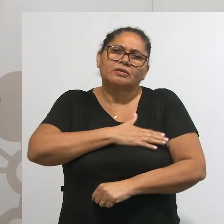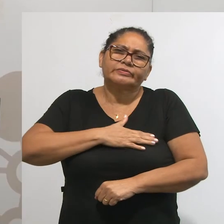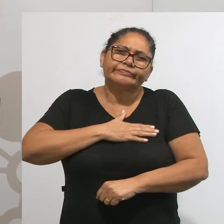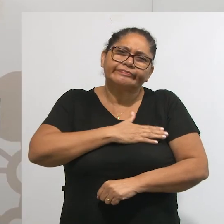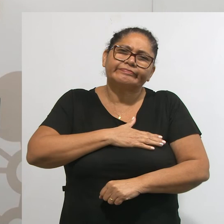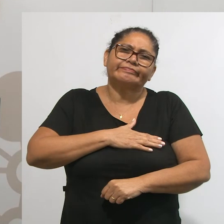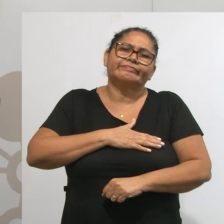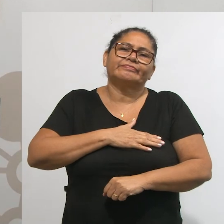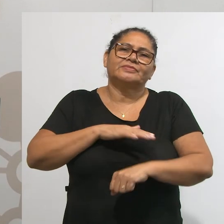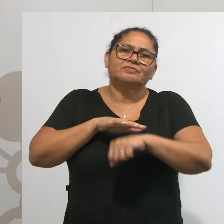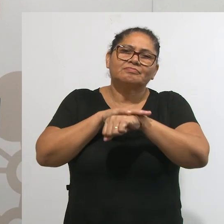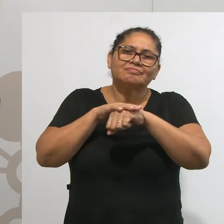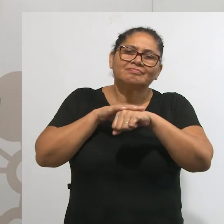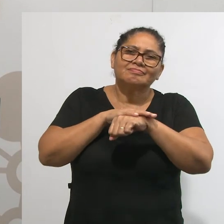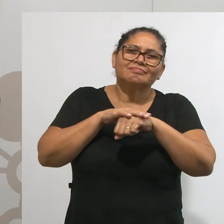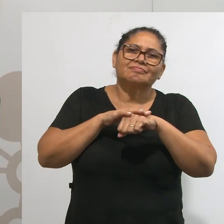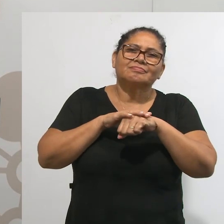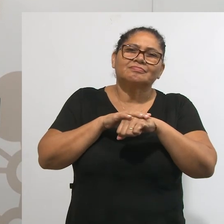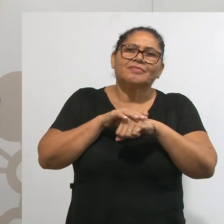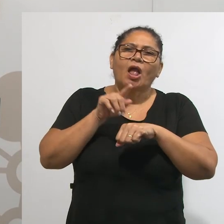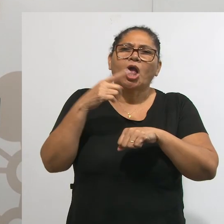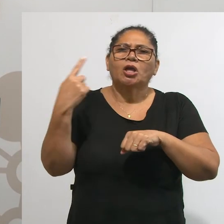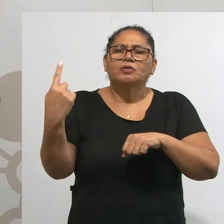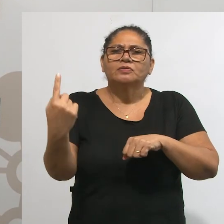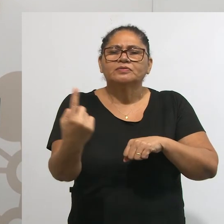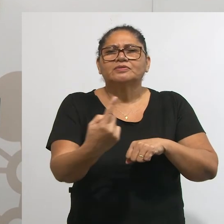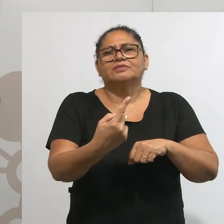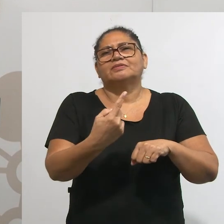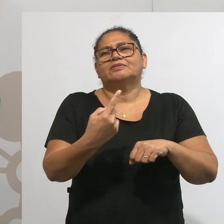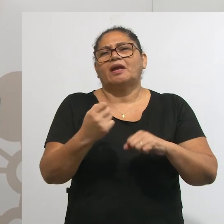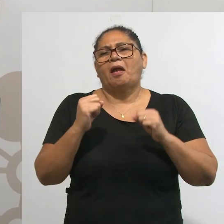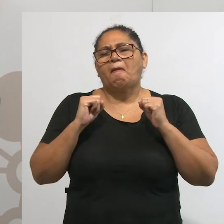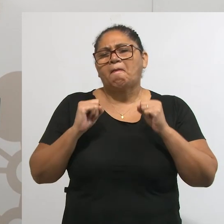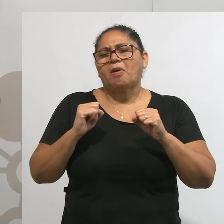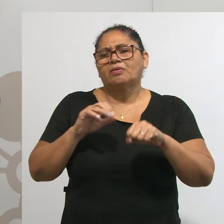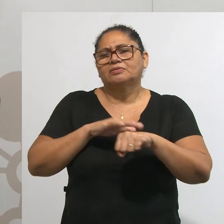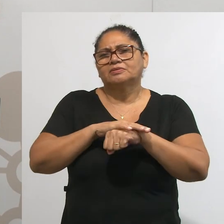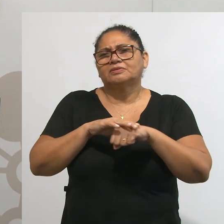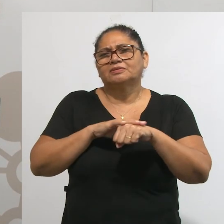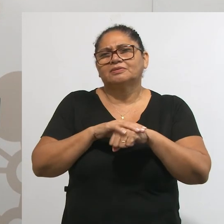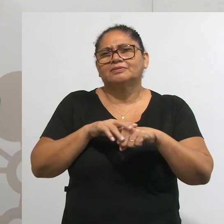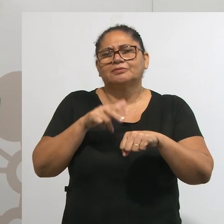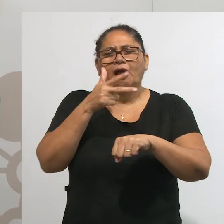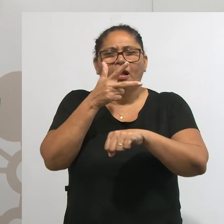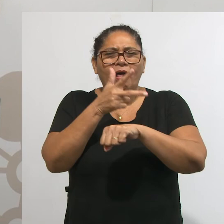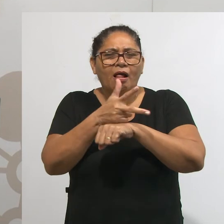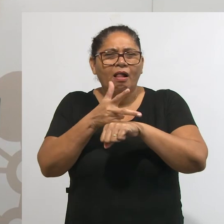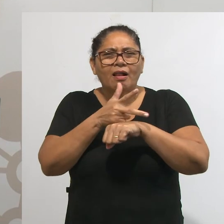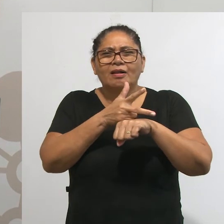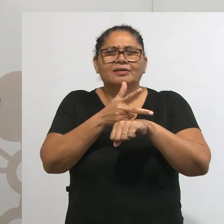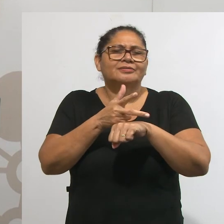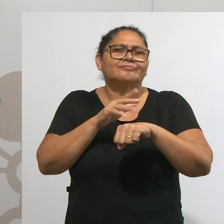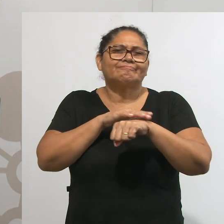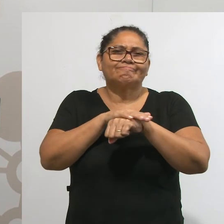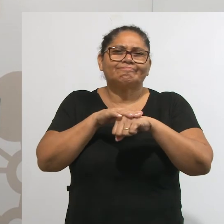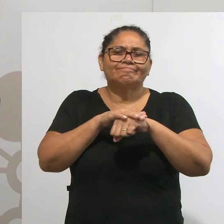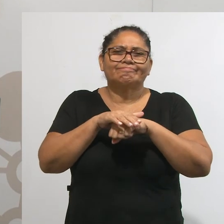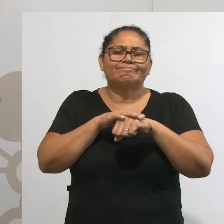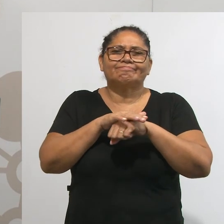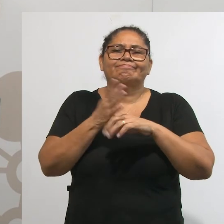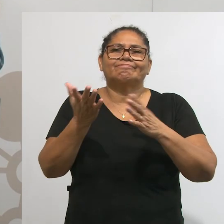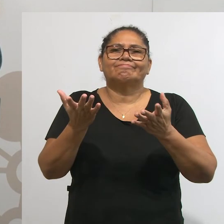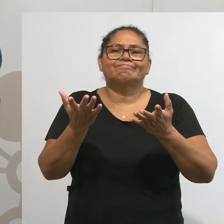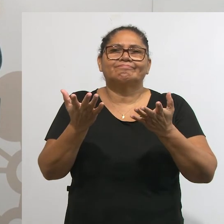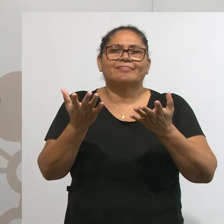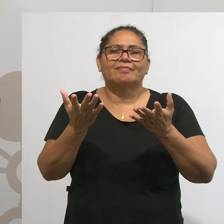tenham gostado do nosso diálogo, que vocês também aí possam dialogar, né, com este vídeo, nesses processos de diálogos